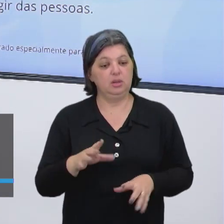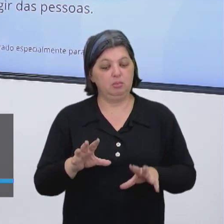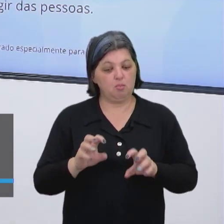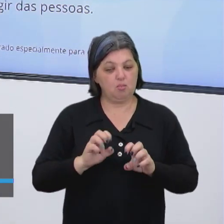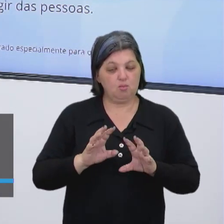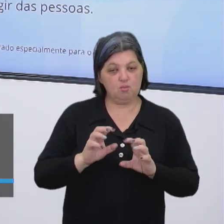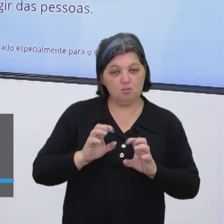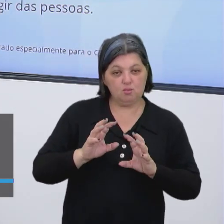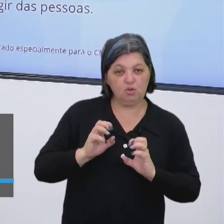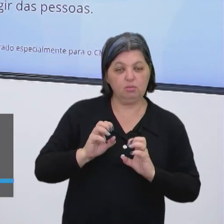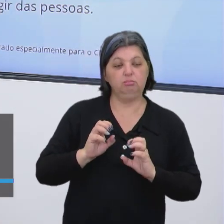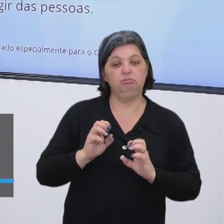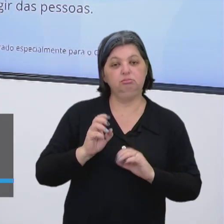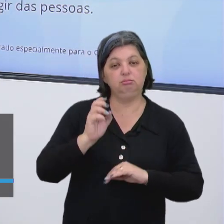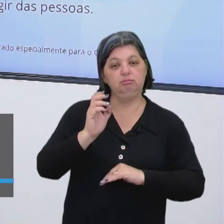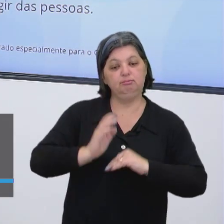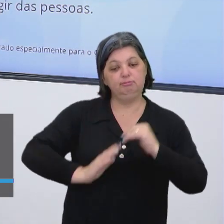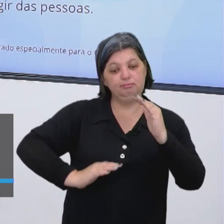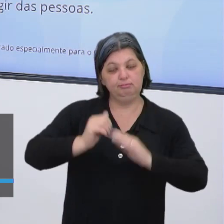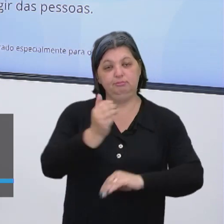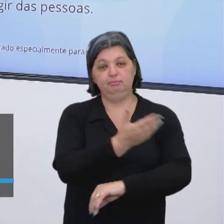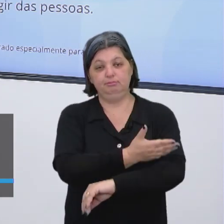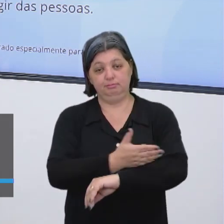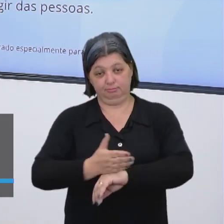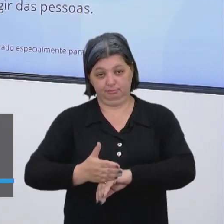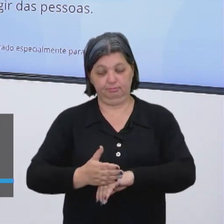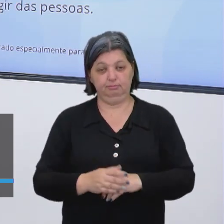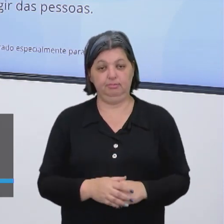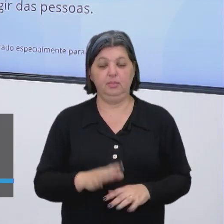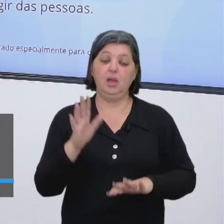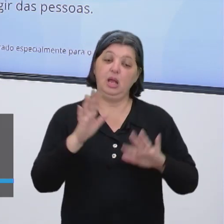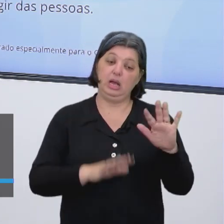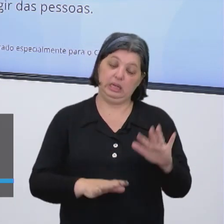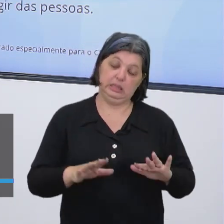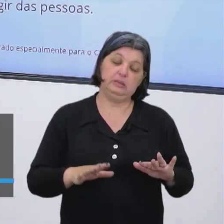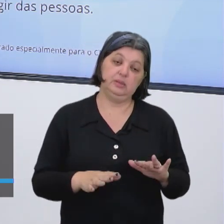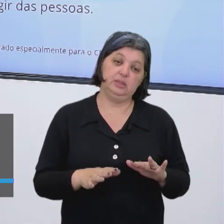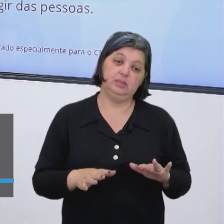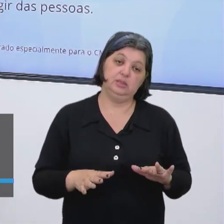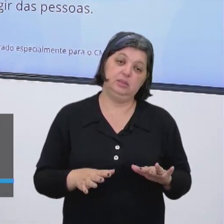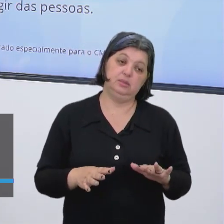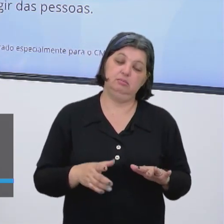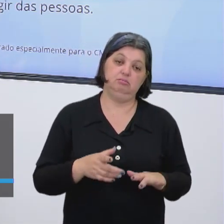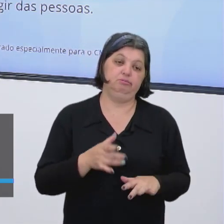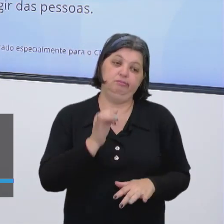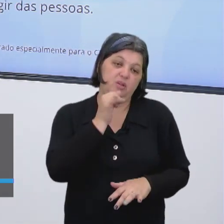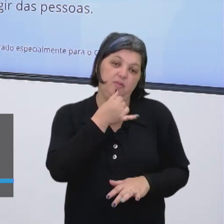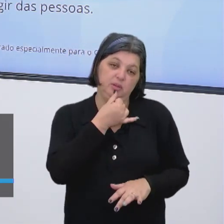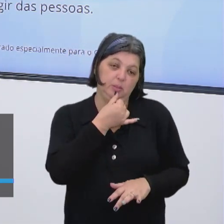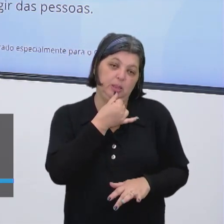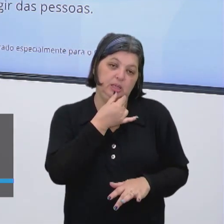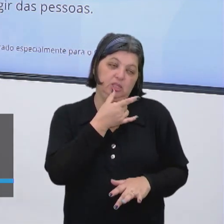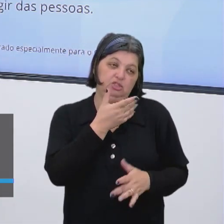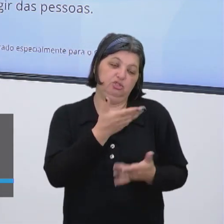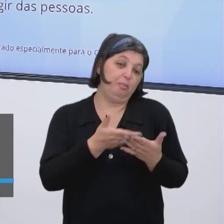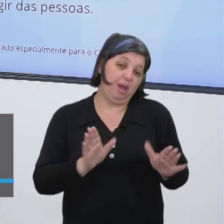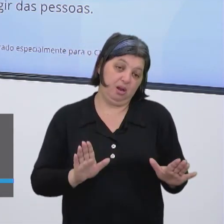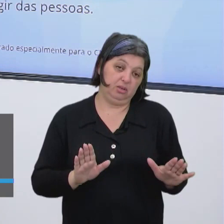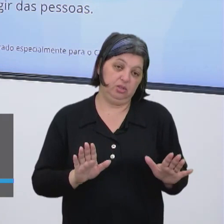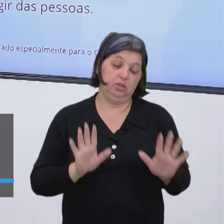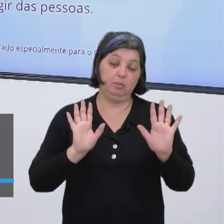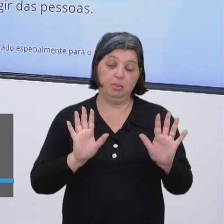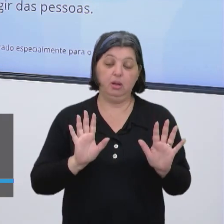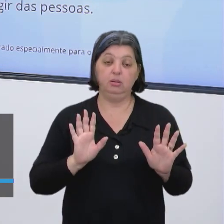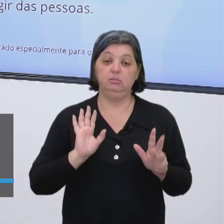esses hábitos. Então, podem ser que muitas coisas se percam pelo caminho, infelizmente, né? E alguma dessas